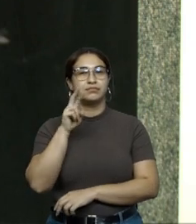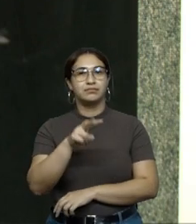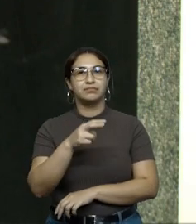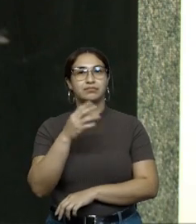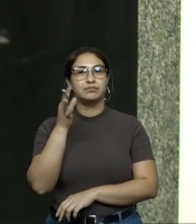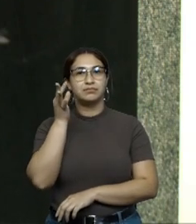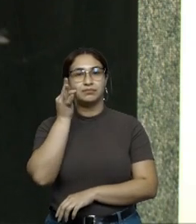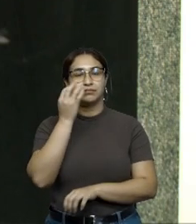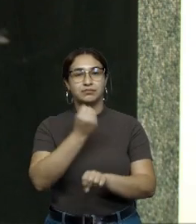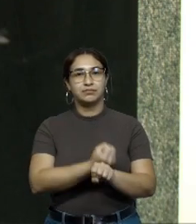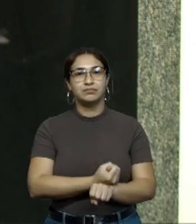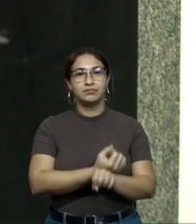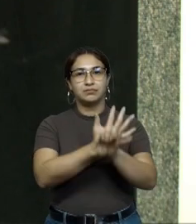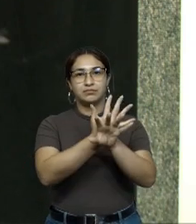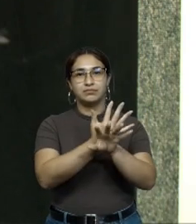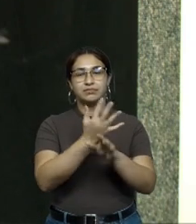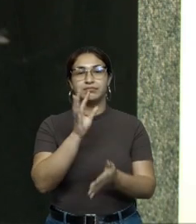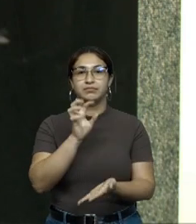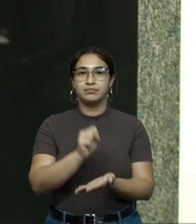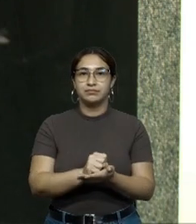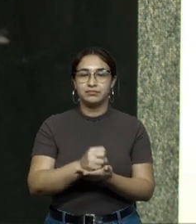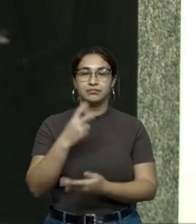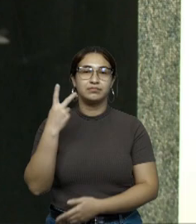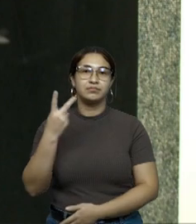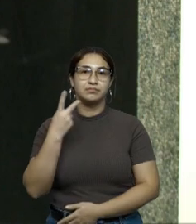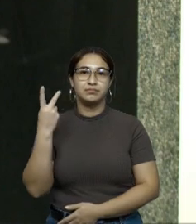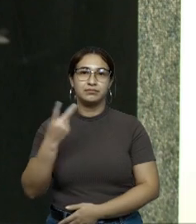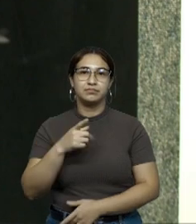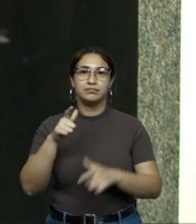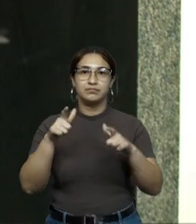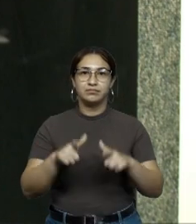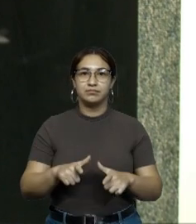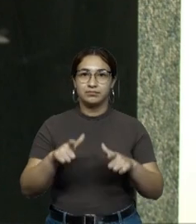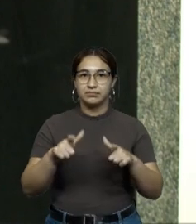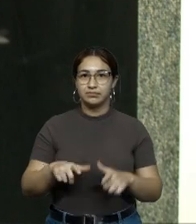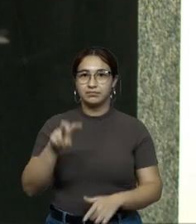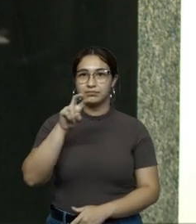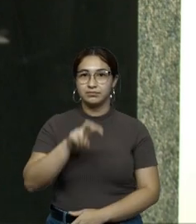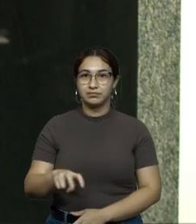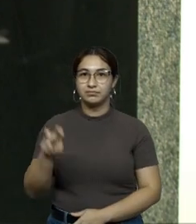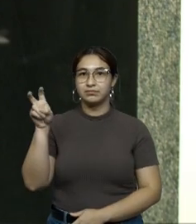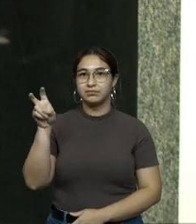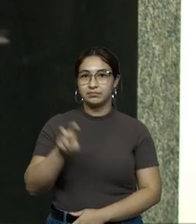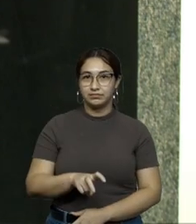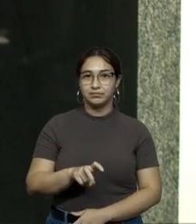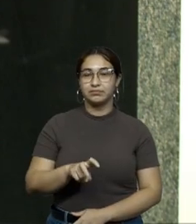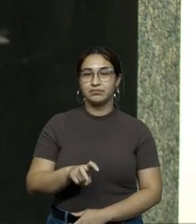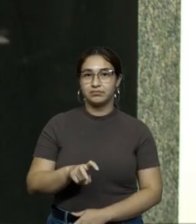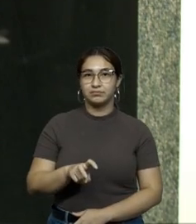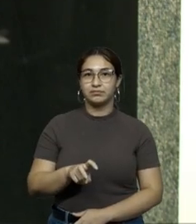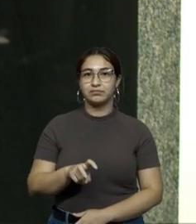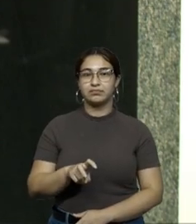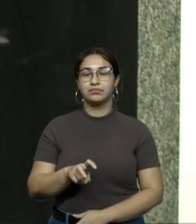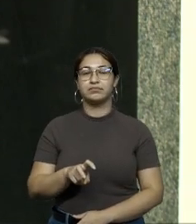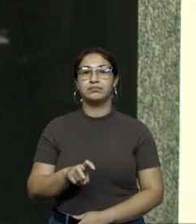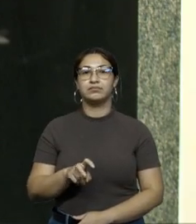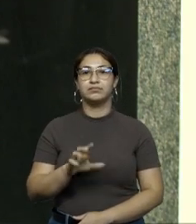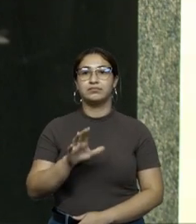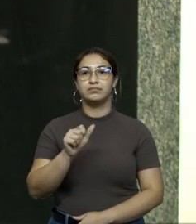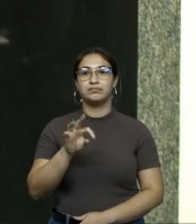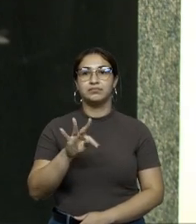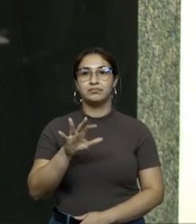registramos ainda a presença da senhora vereadora do município de Xanxerê Kátia colello obrigado pela